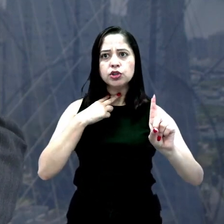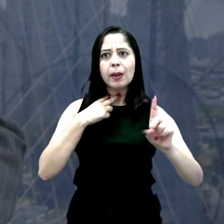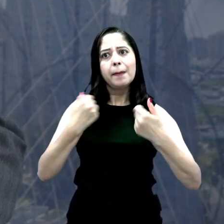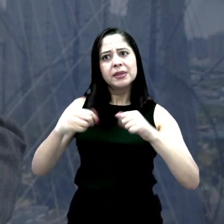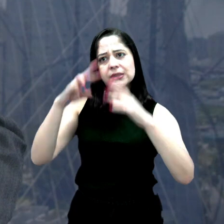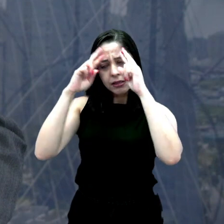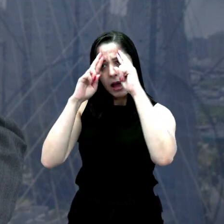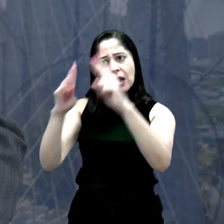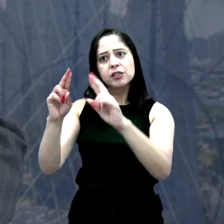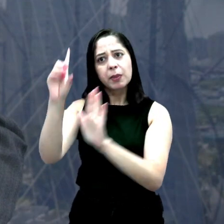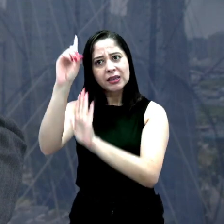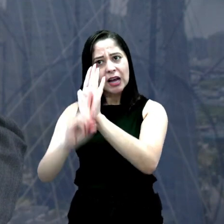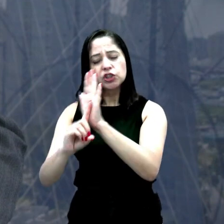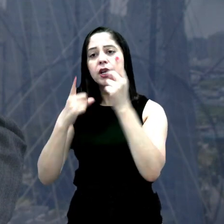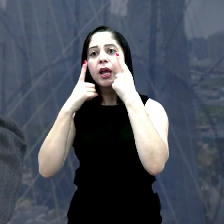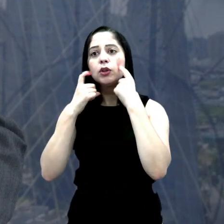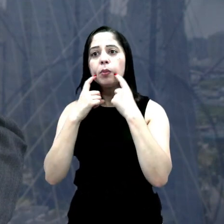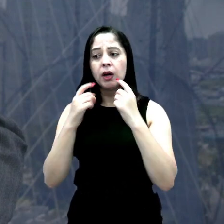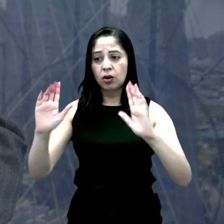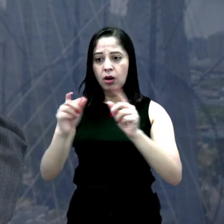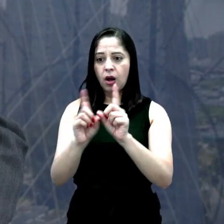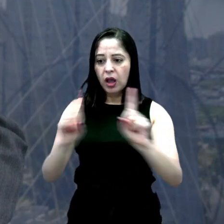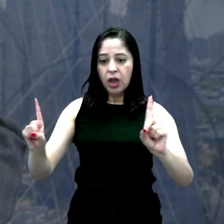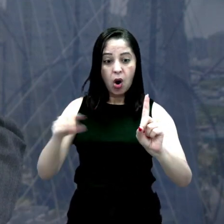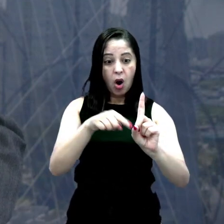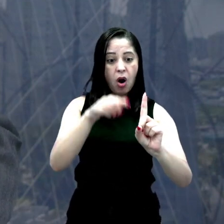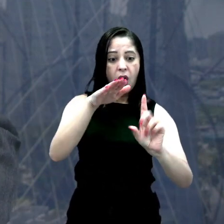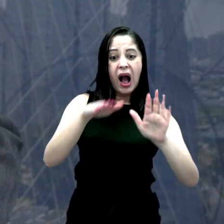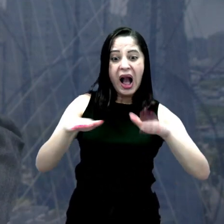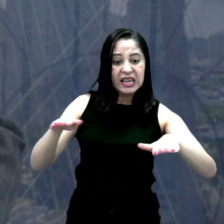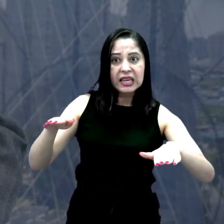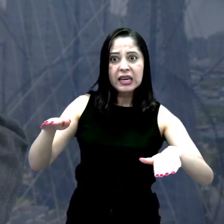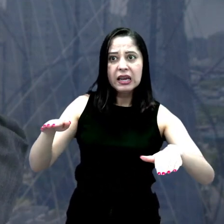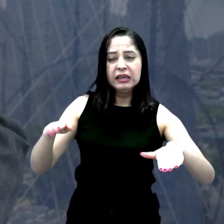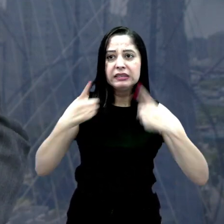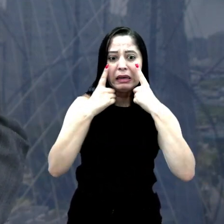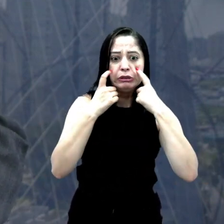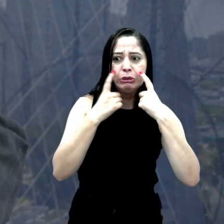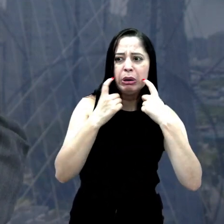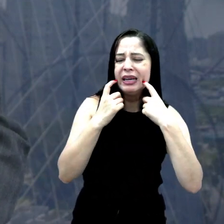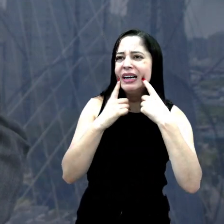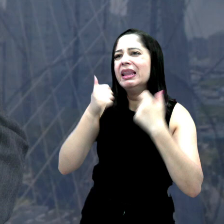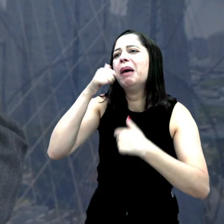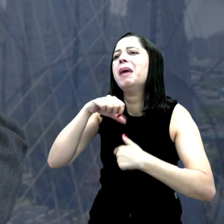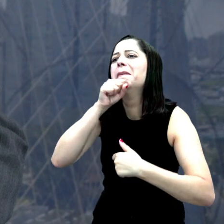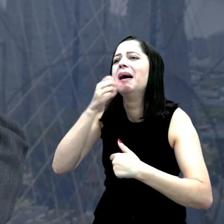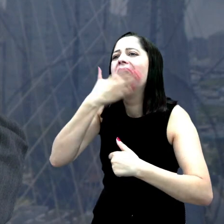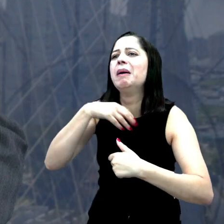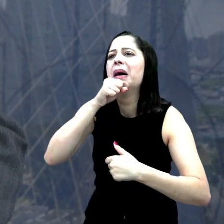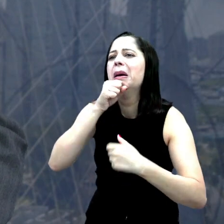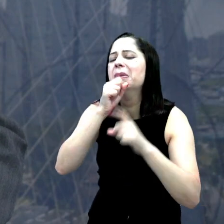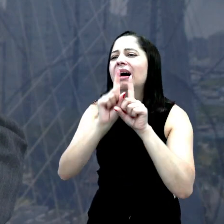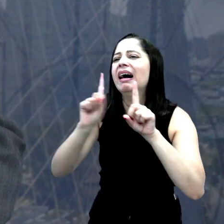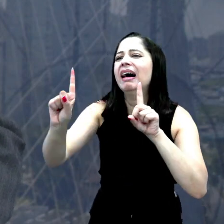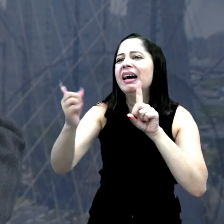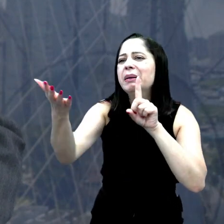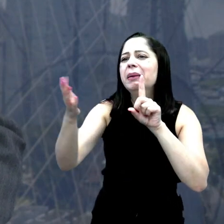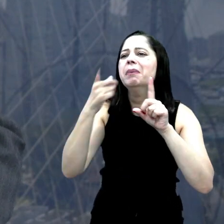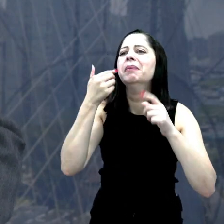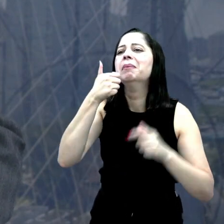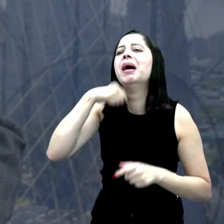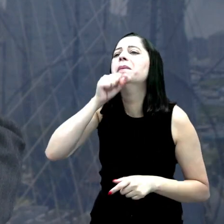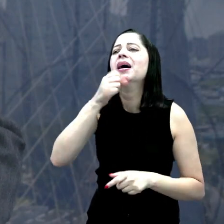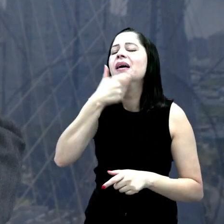cenas trágicas lá de crianças chorando atrás da grade, coisa que a gente só viu na Segunda Guerra. Mas vamos ter